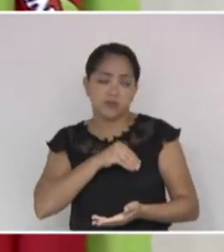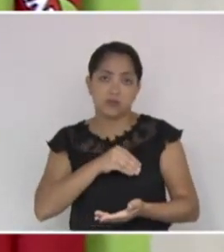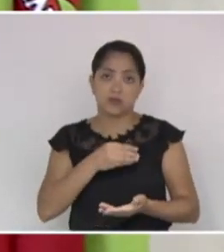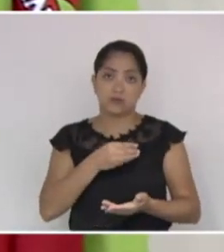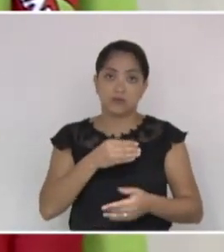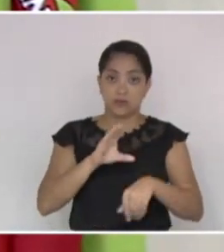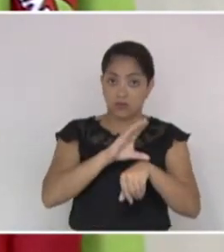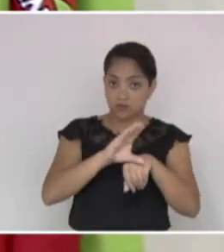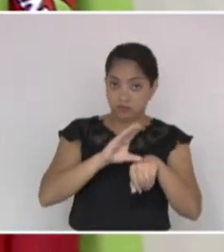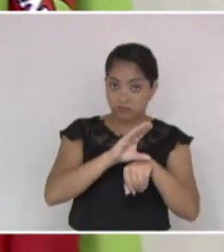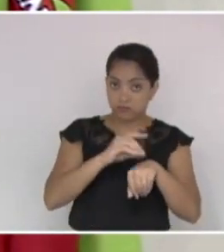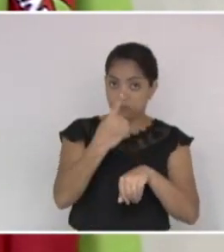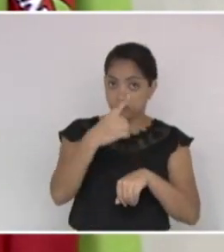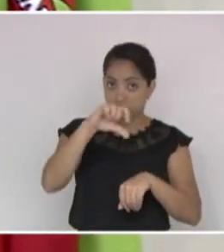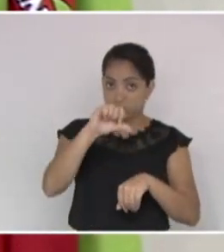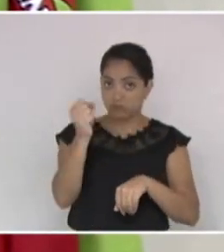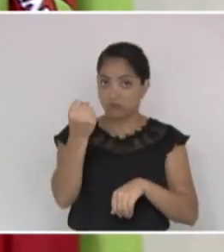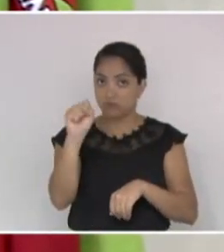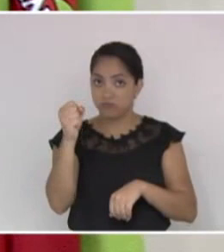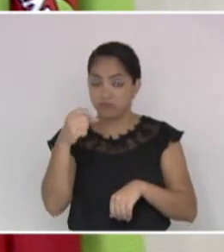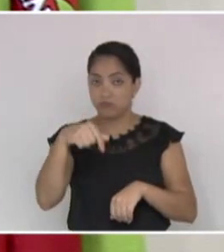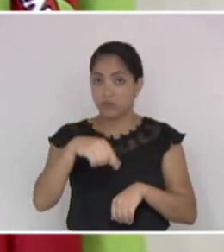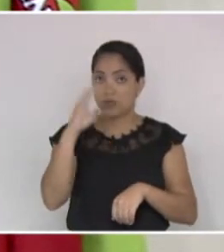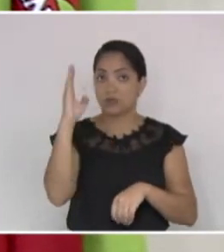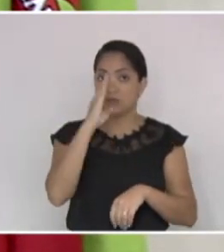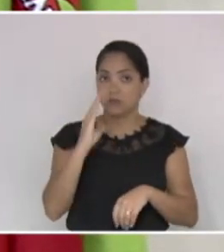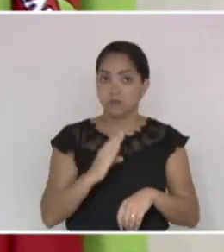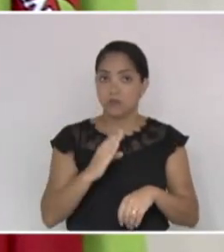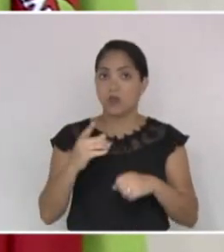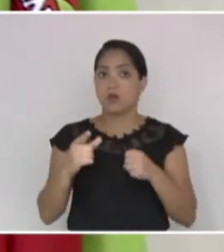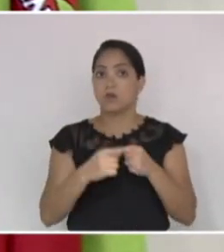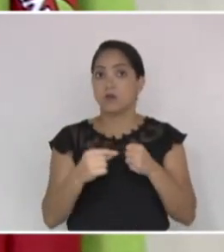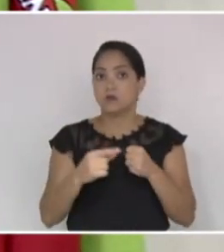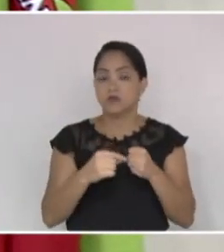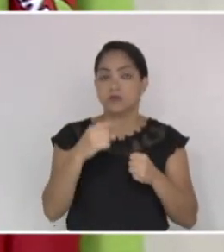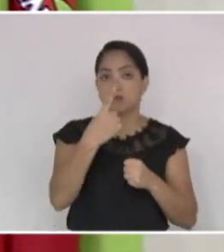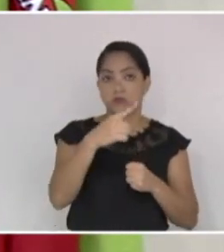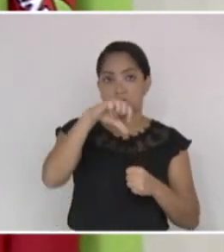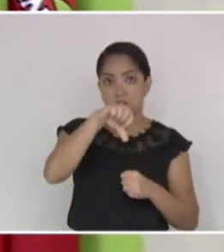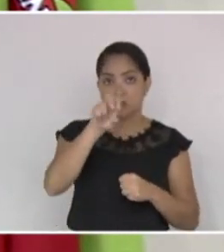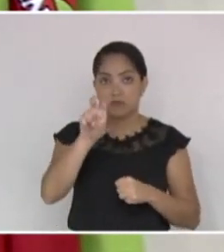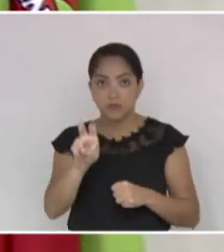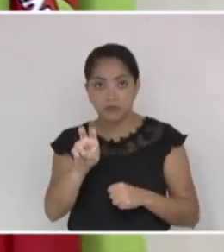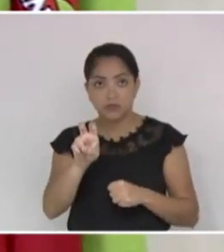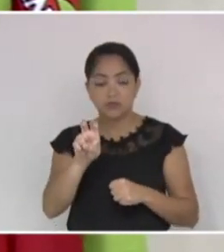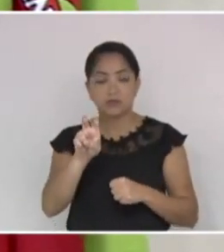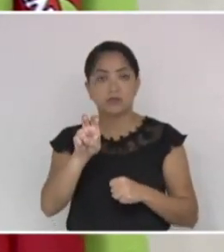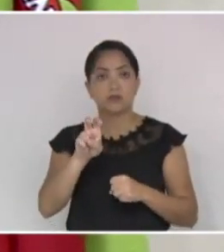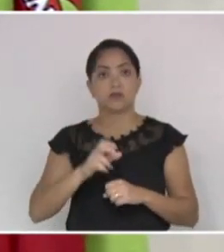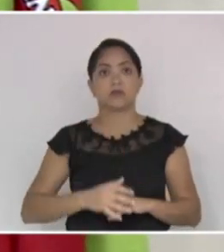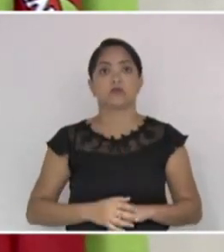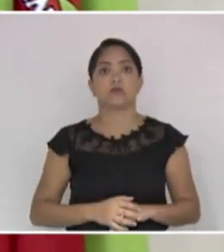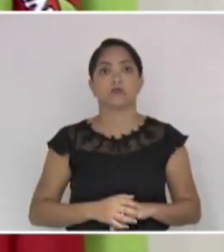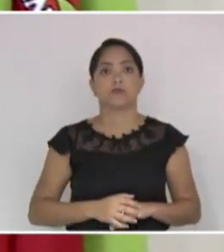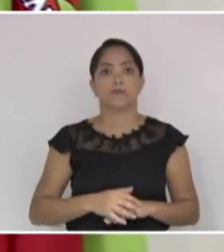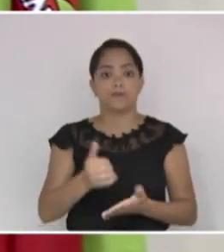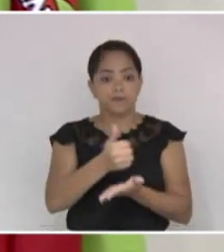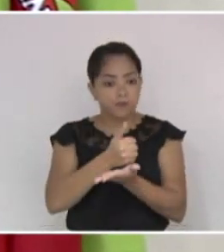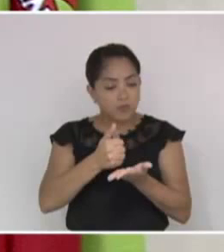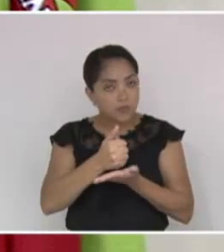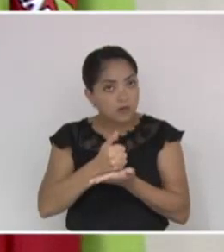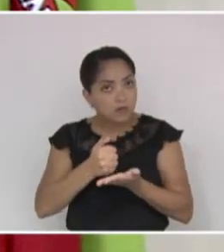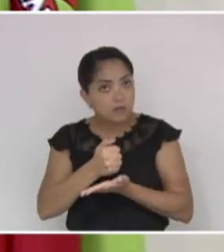de 1988, em nosso país, no seu artigo 195, trouxe uma diversidade de bases